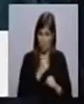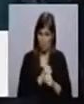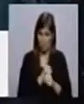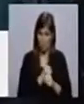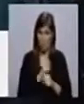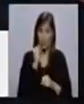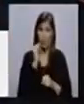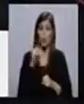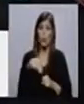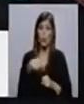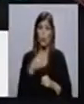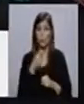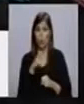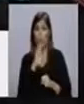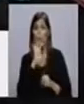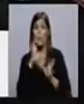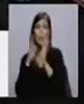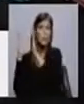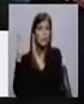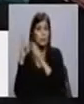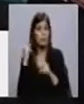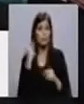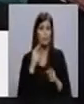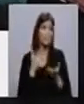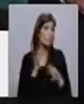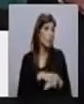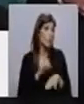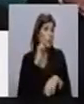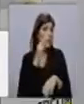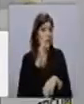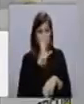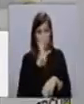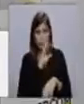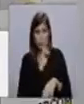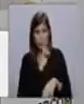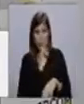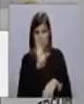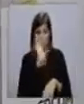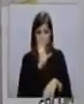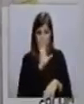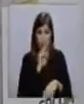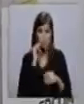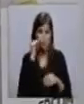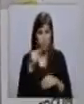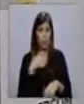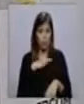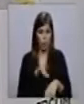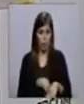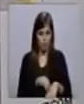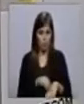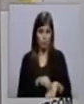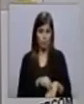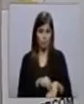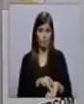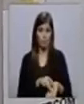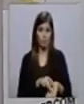do país. É tudo uma questão de especialidades. Se houver essa possibilidade e se houver a especialidade que eu quero, a